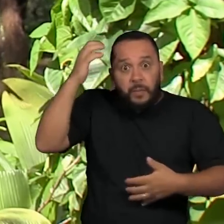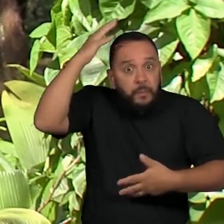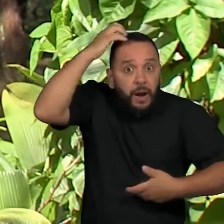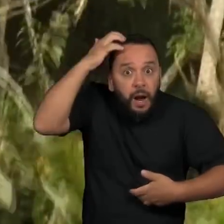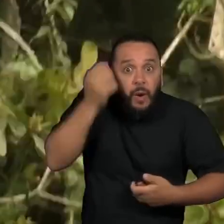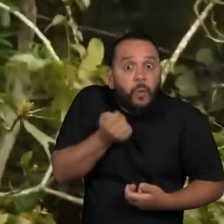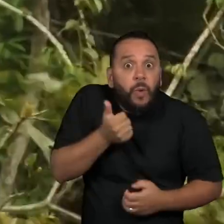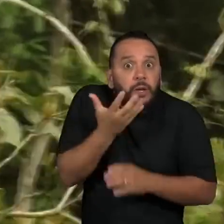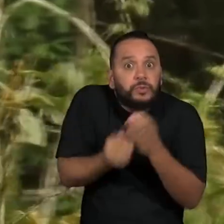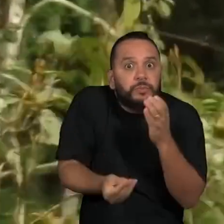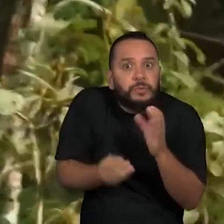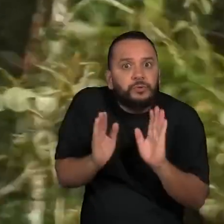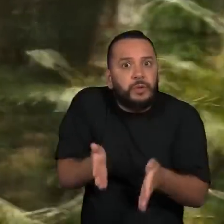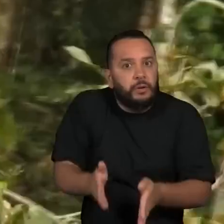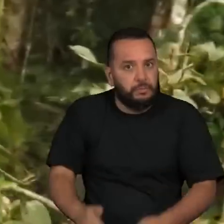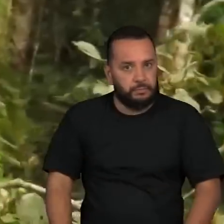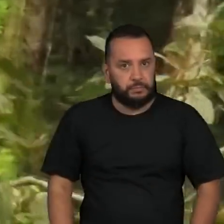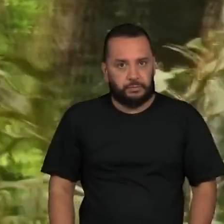extinção.